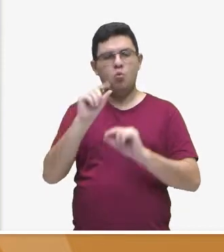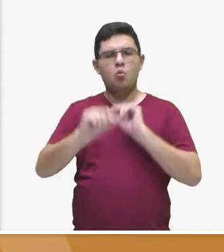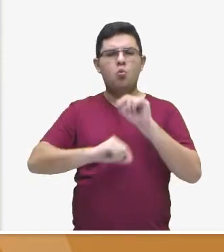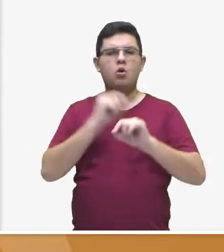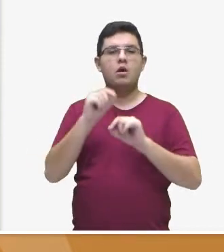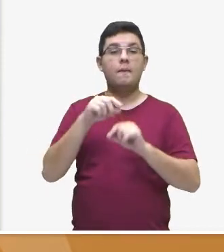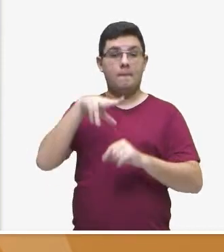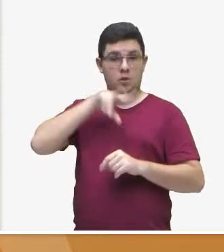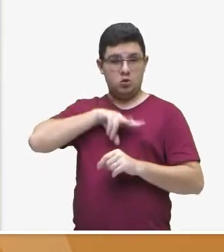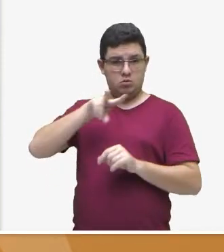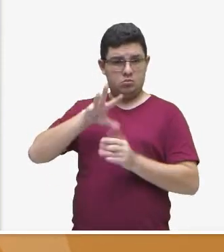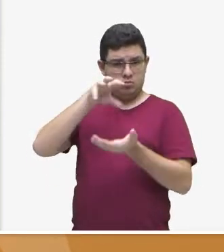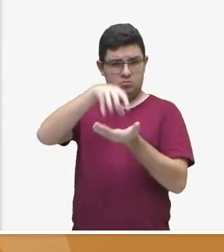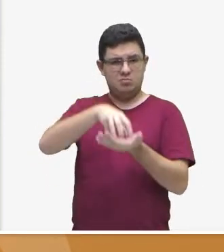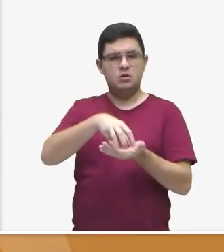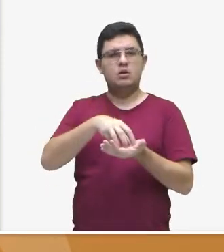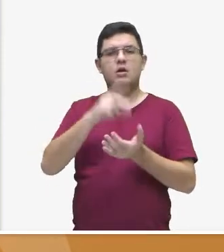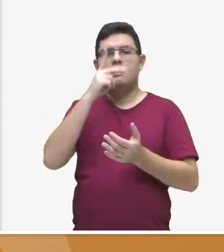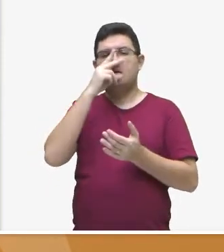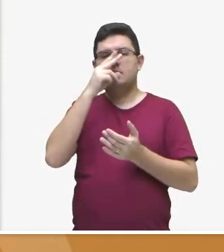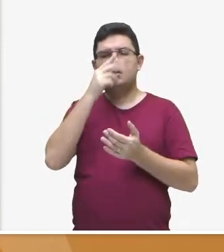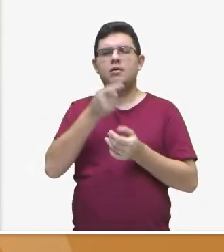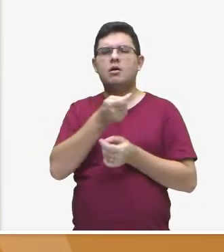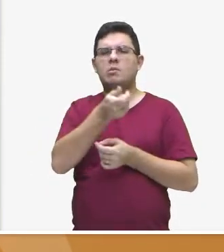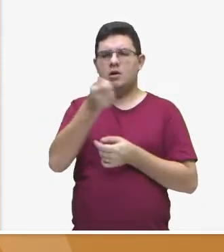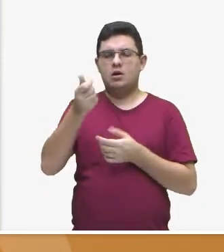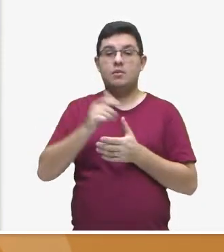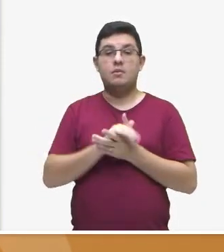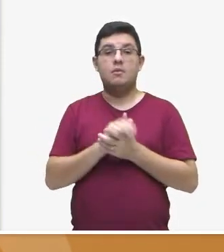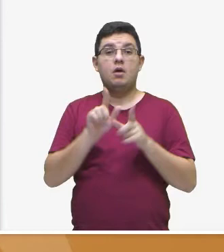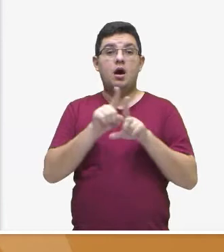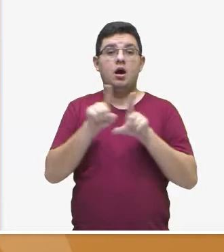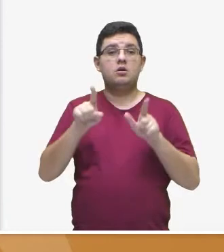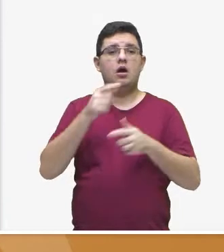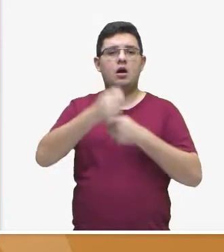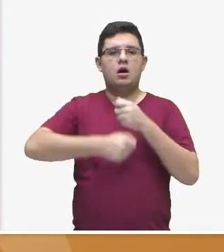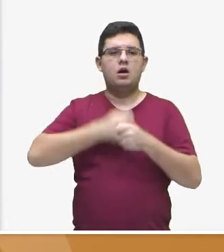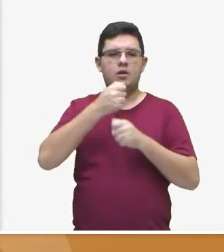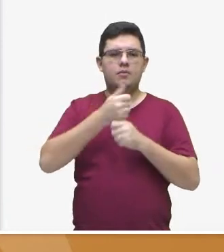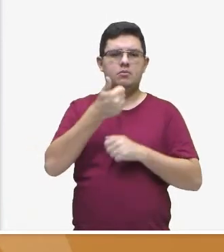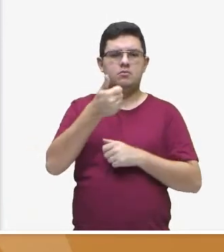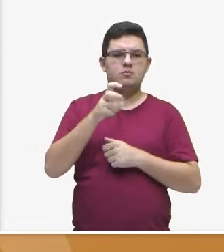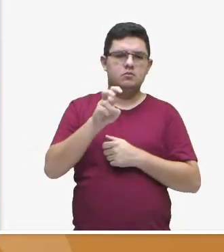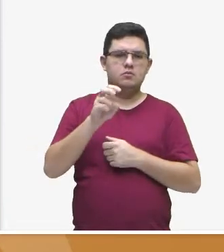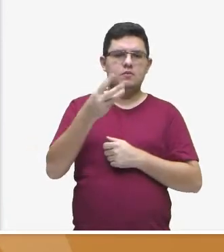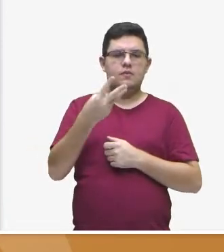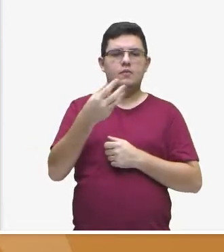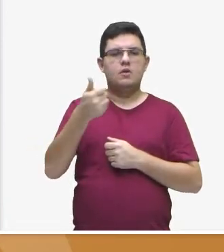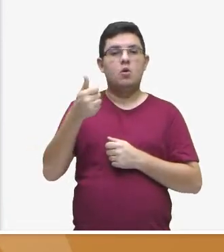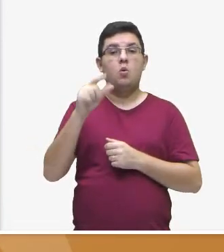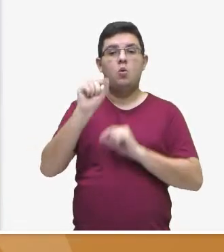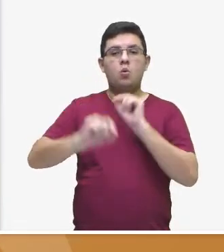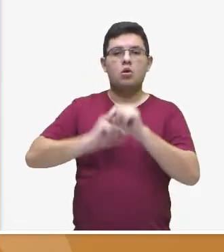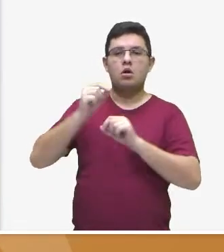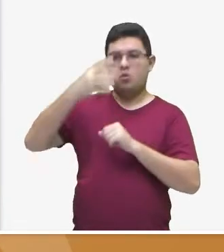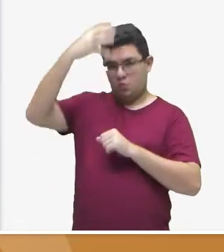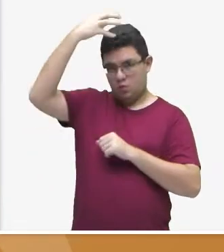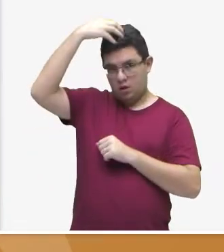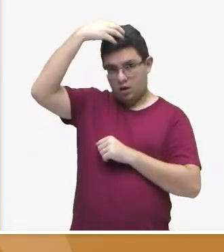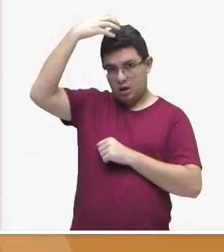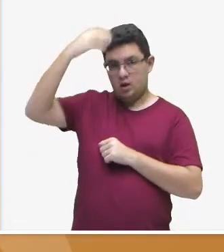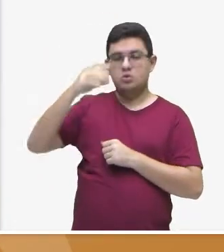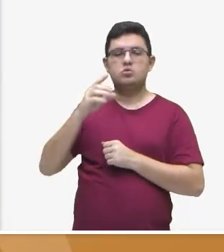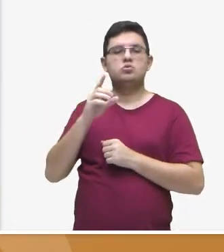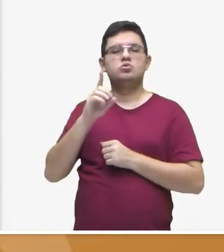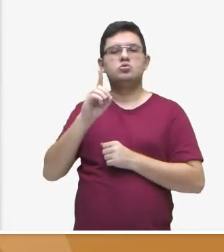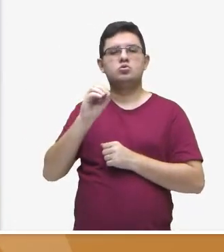né? Somente no ano de 1531, o monarca português Dom João III